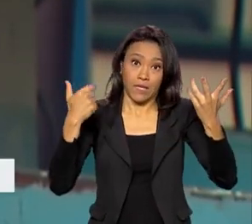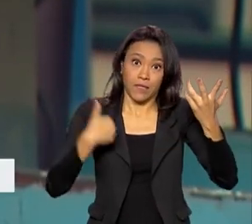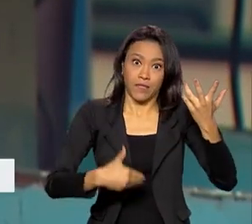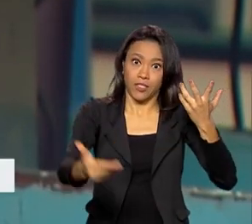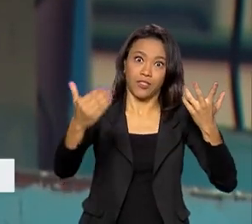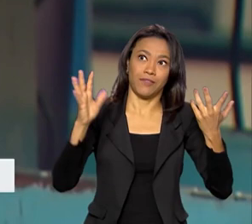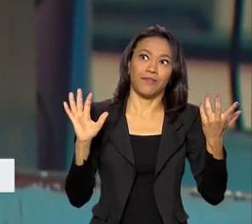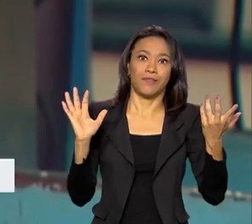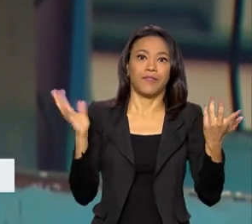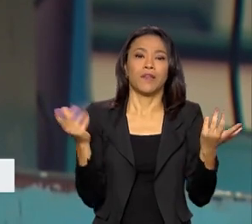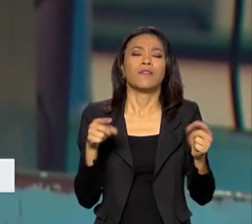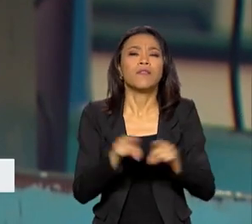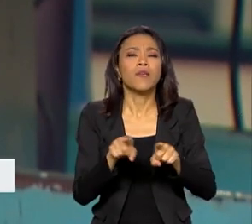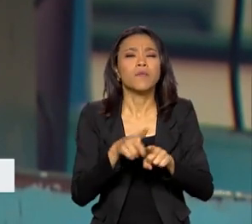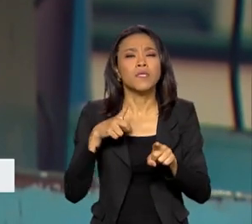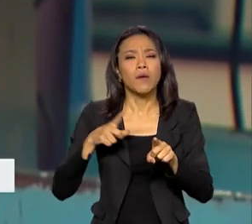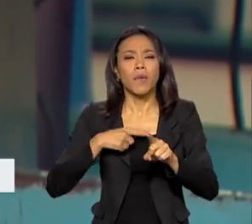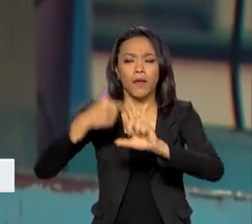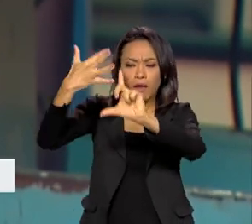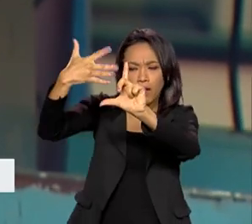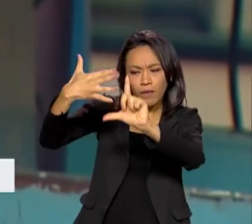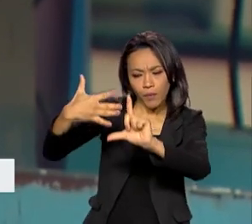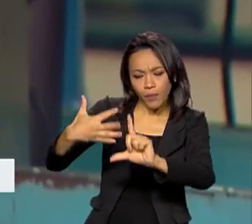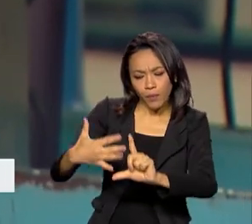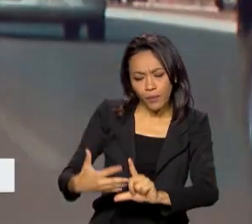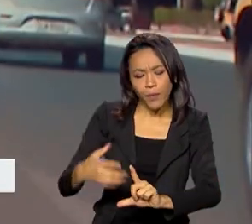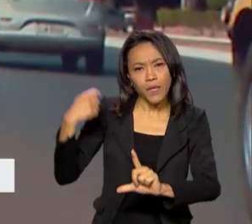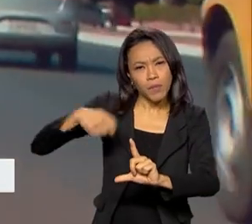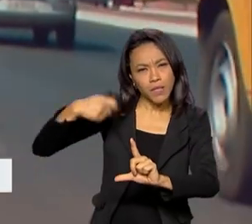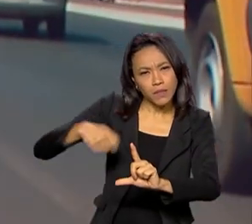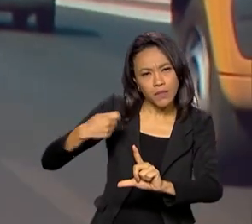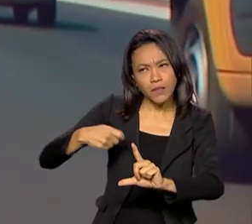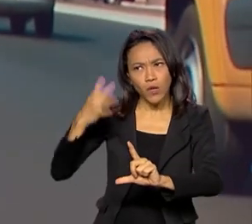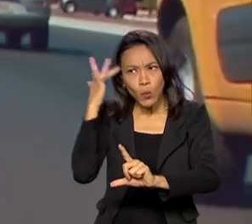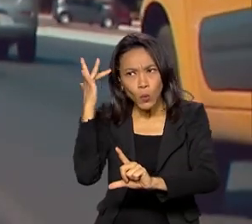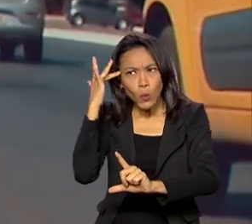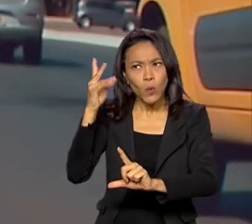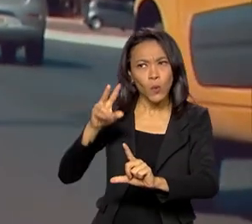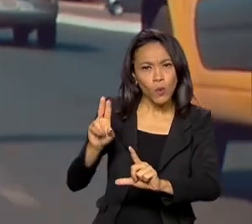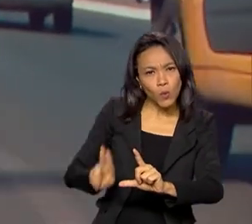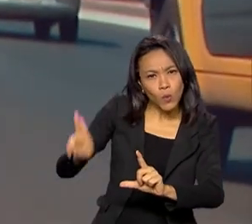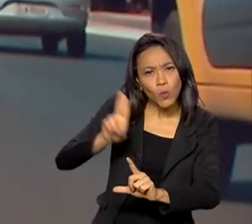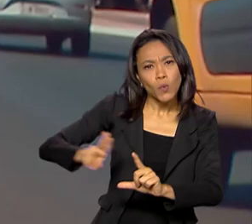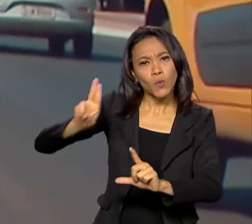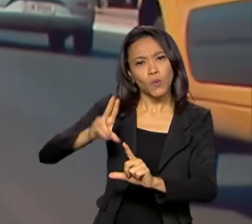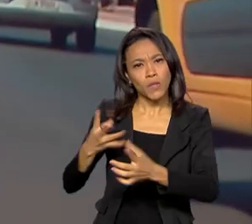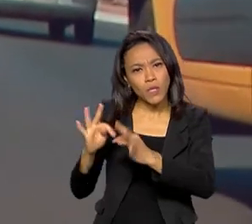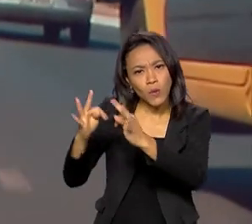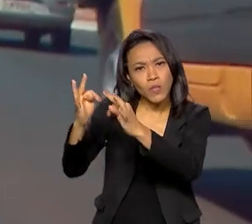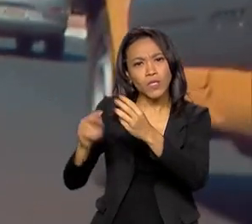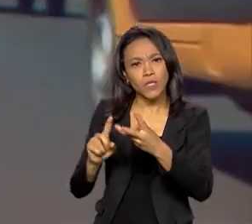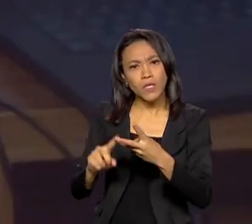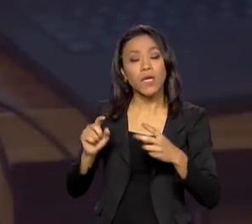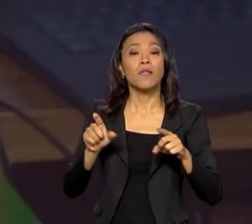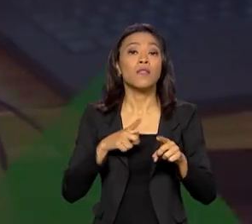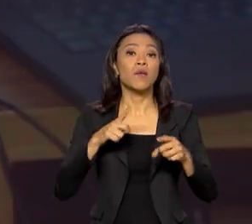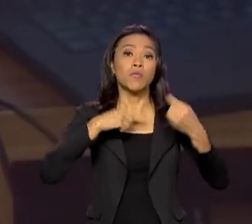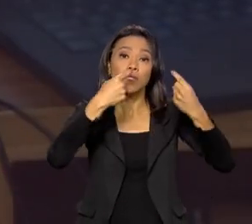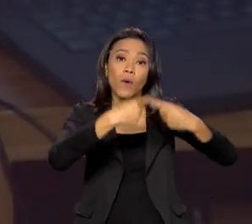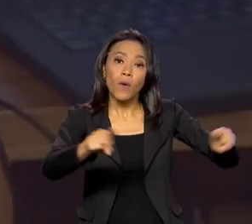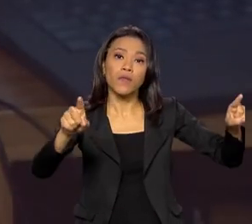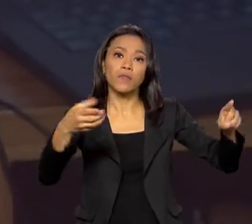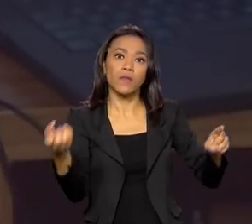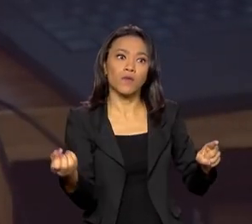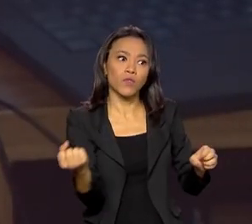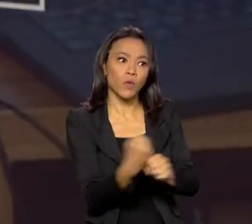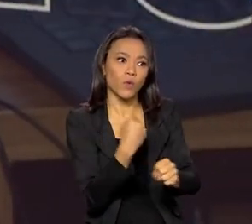operacional, de continuar investindo, modernizando. Temos aí também a inauguração, ou a construção de novos